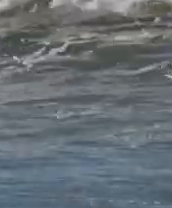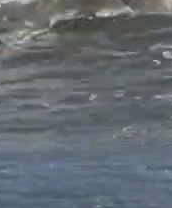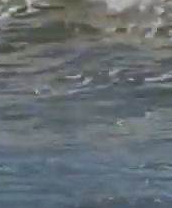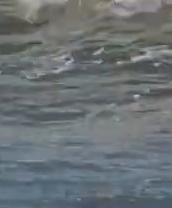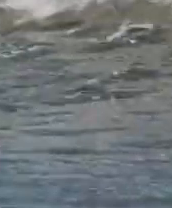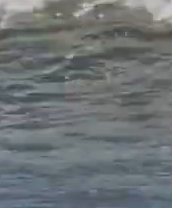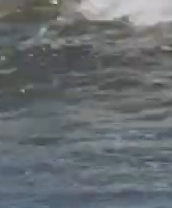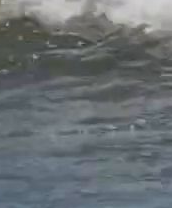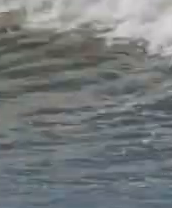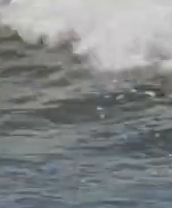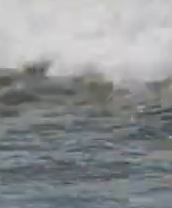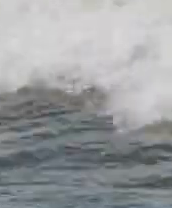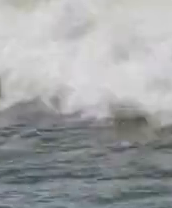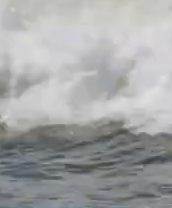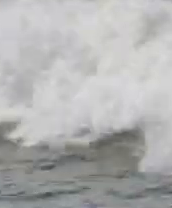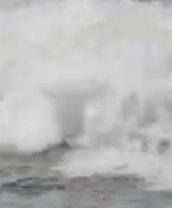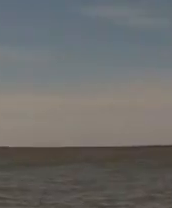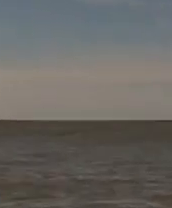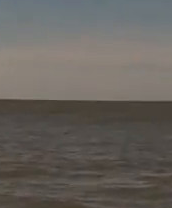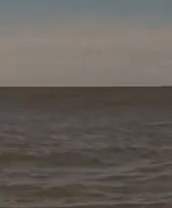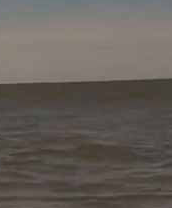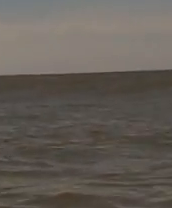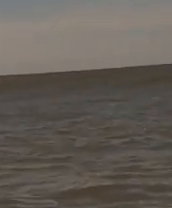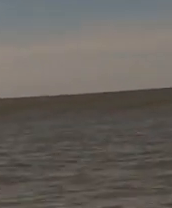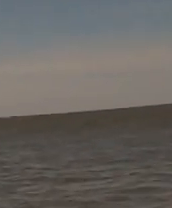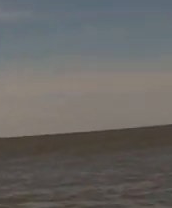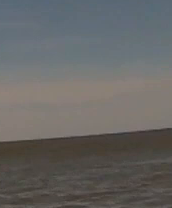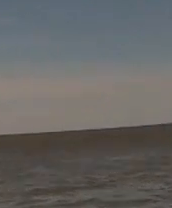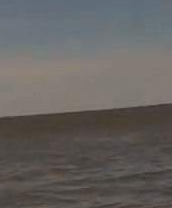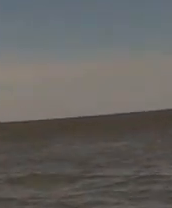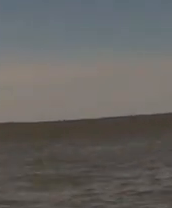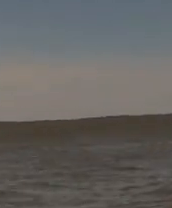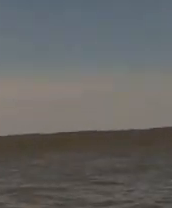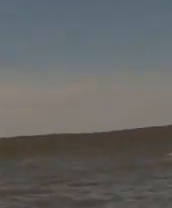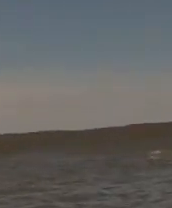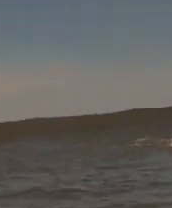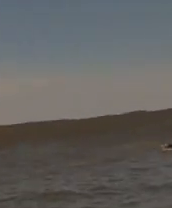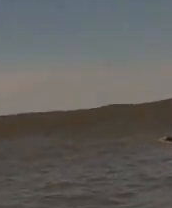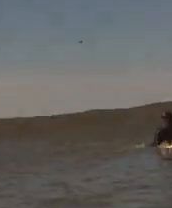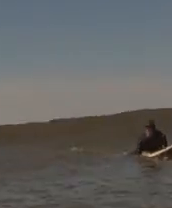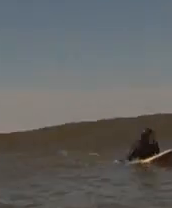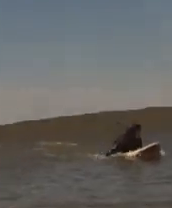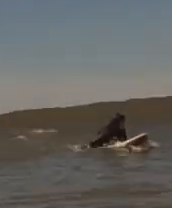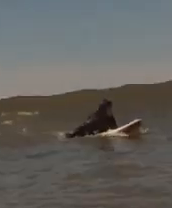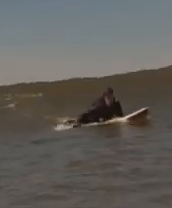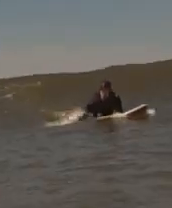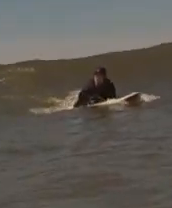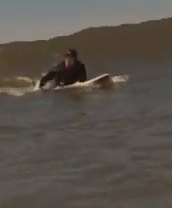Thank you.